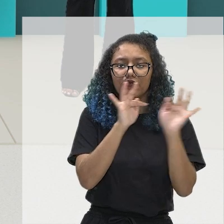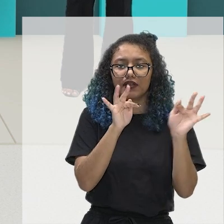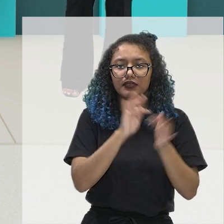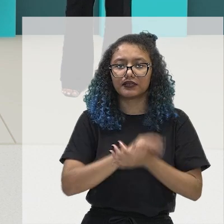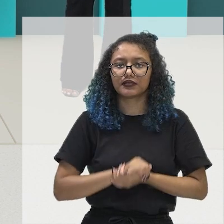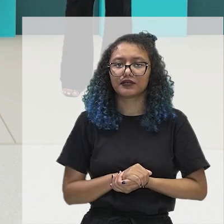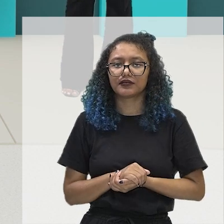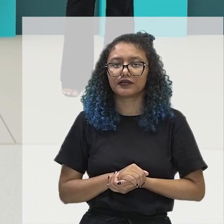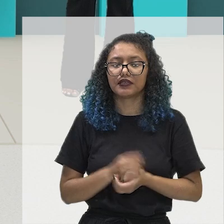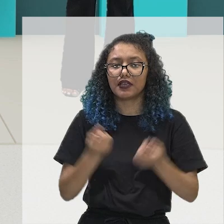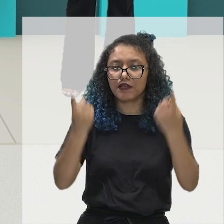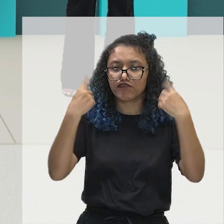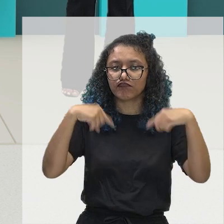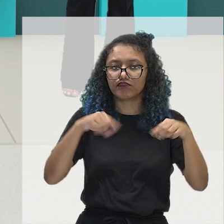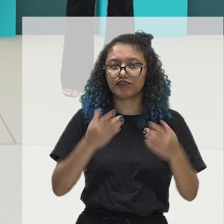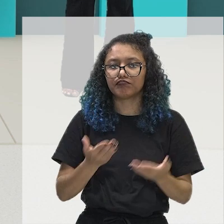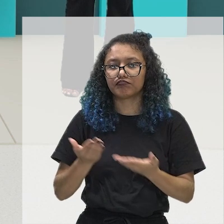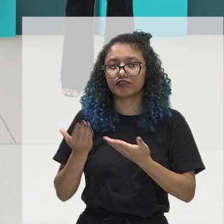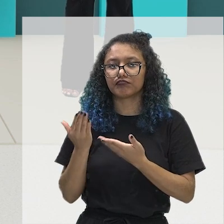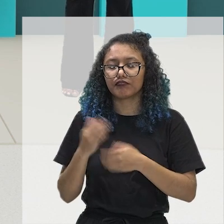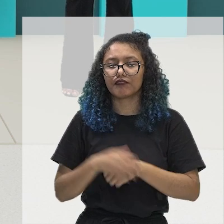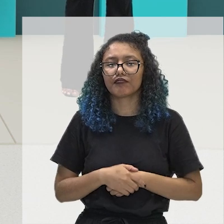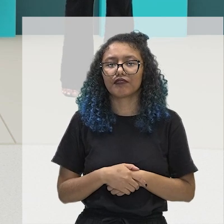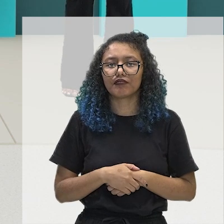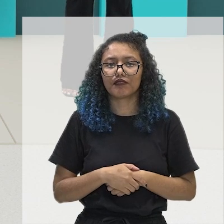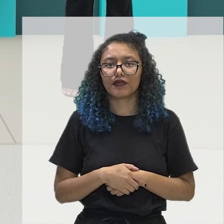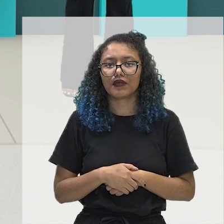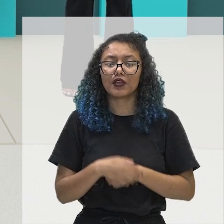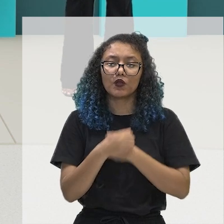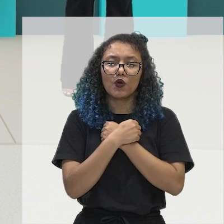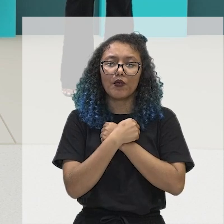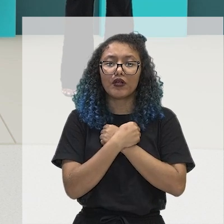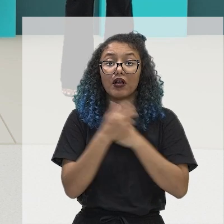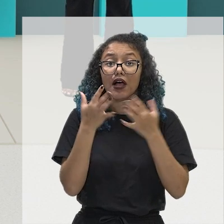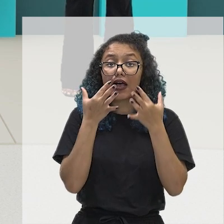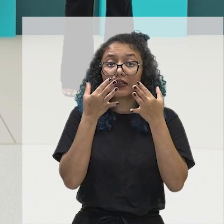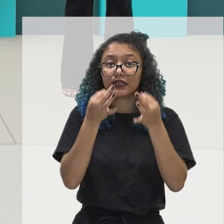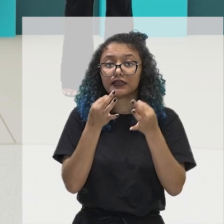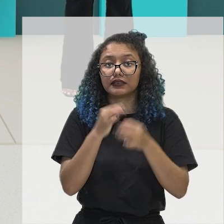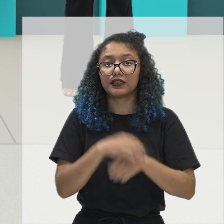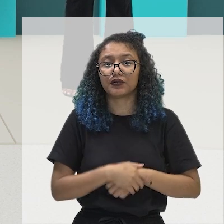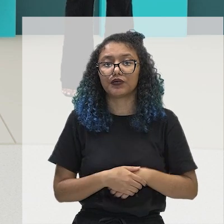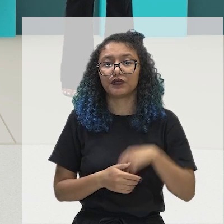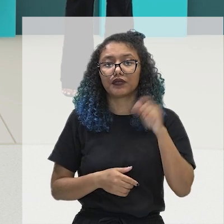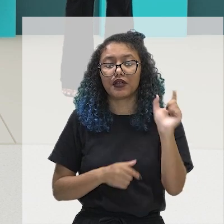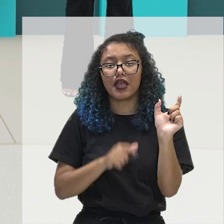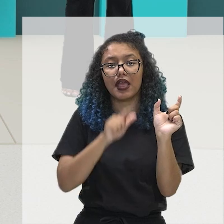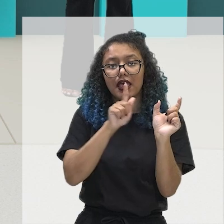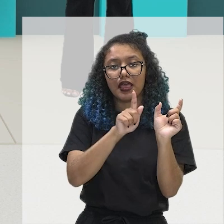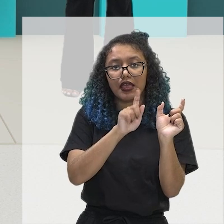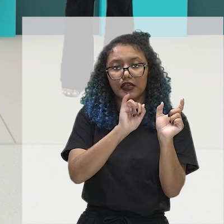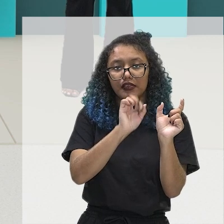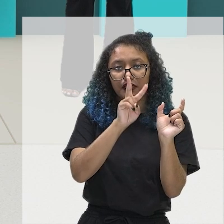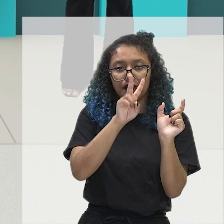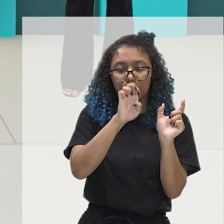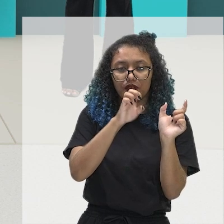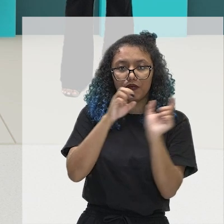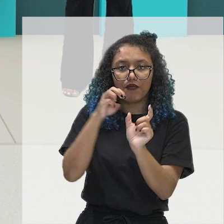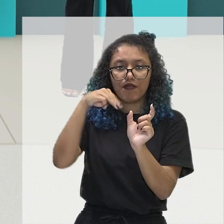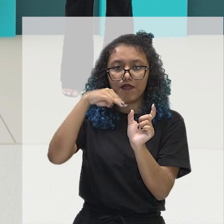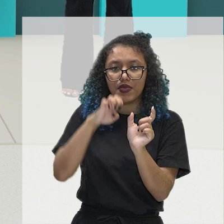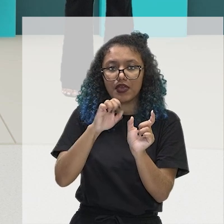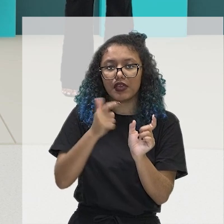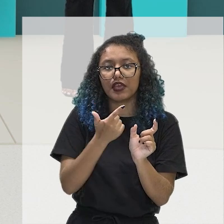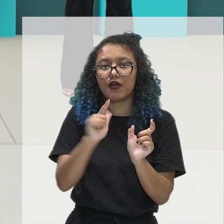me dê um abraço, give me a hug. Give me a hug. Preste bem atenção nessas duas primeiras palavras. Give me a